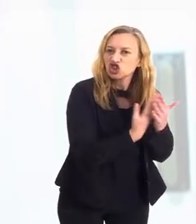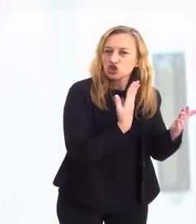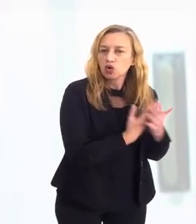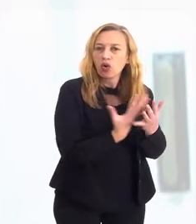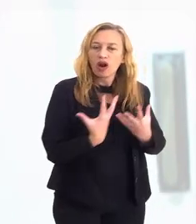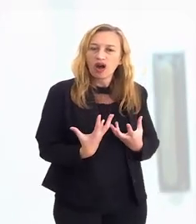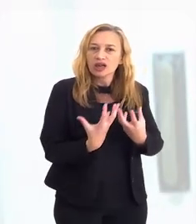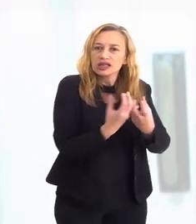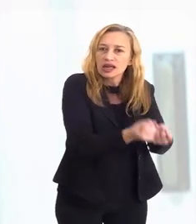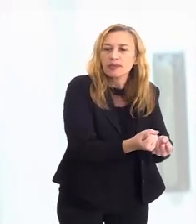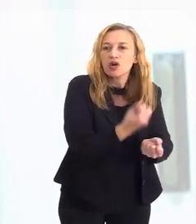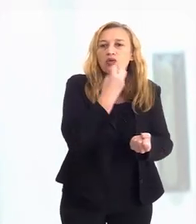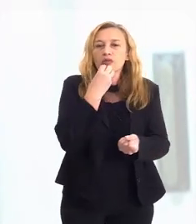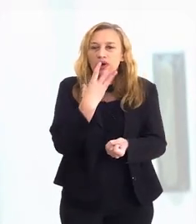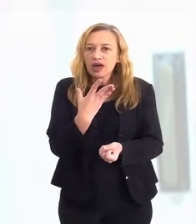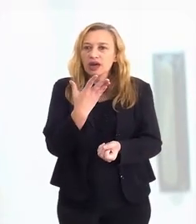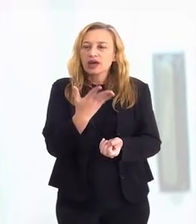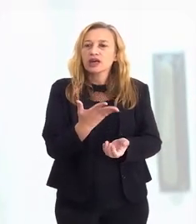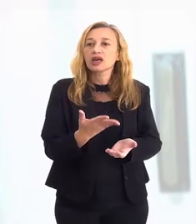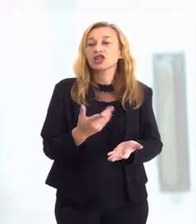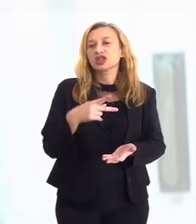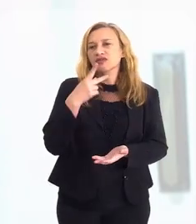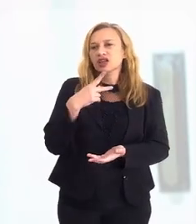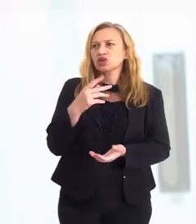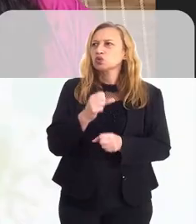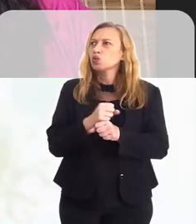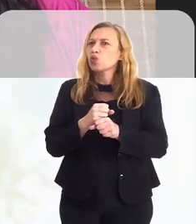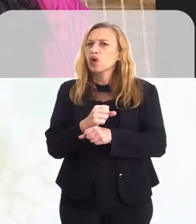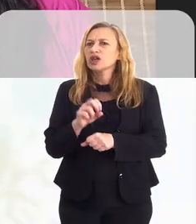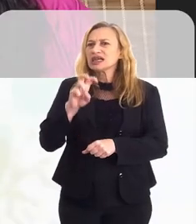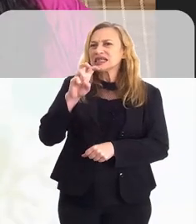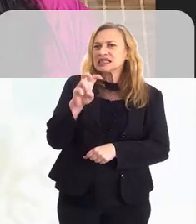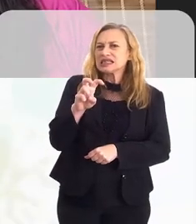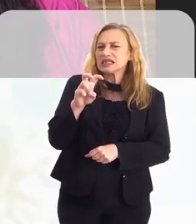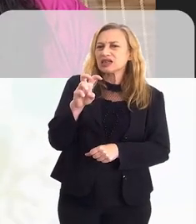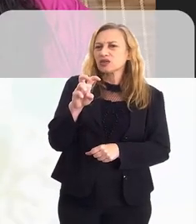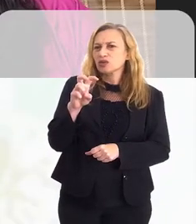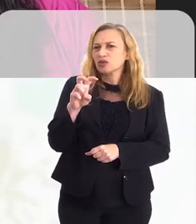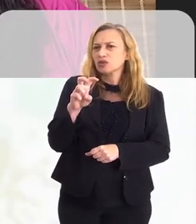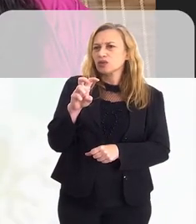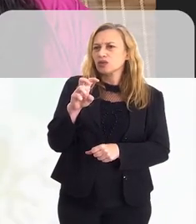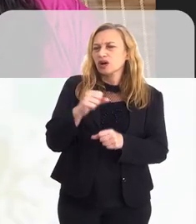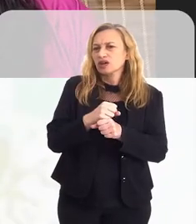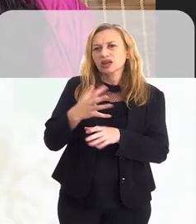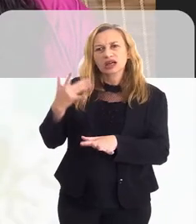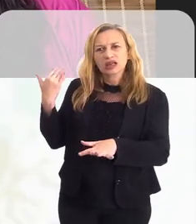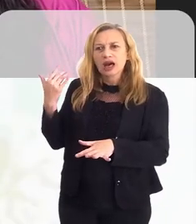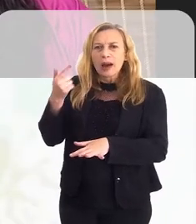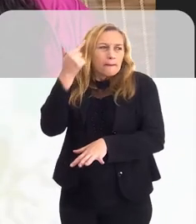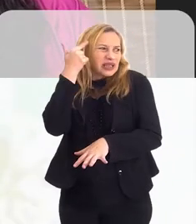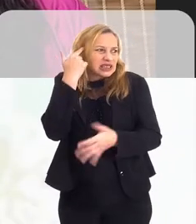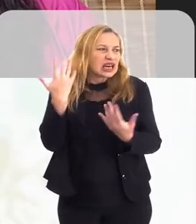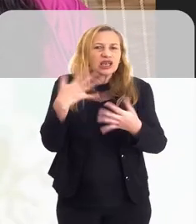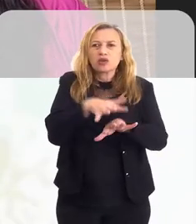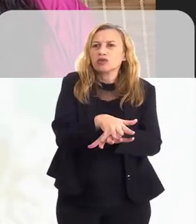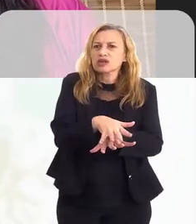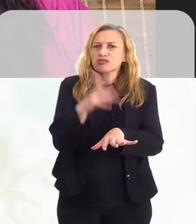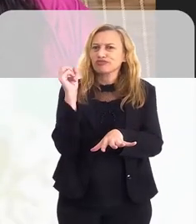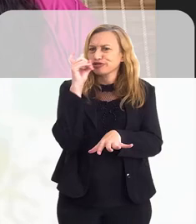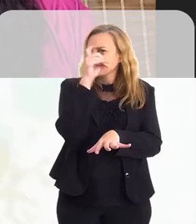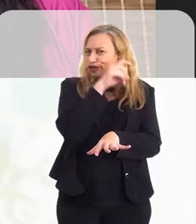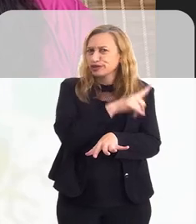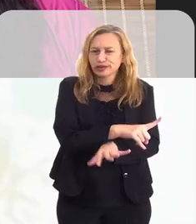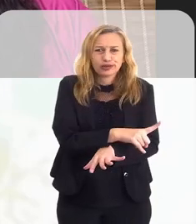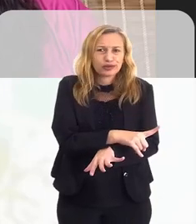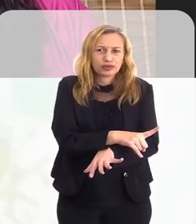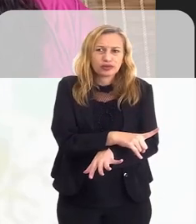os professores foram muito acolhedores. Numa década, a gente está falando aí de 5 décadas atrás, onde pensar em inclusão era